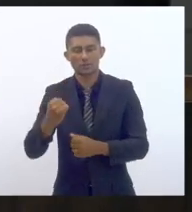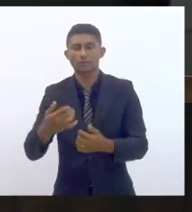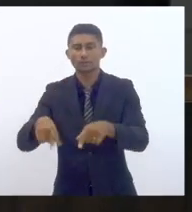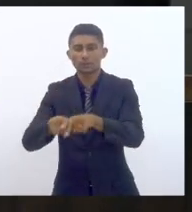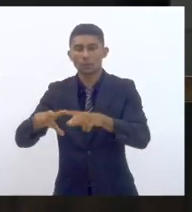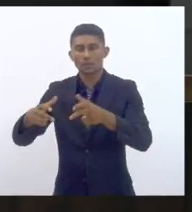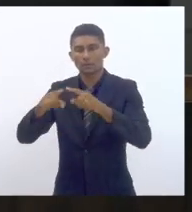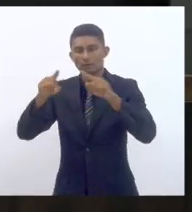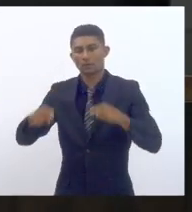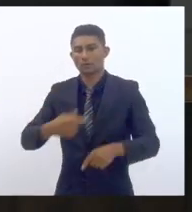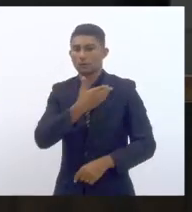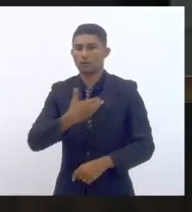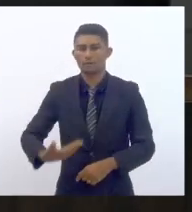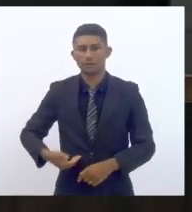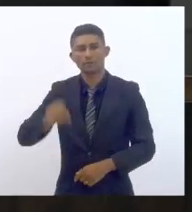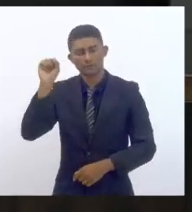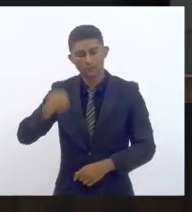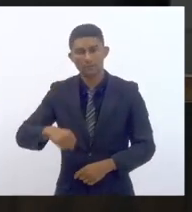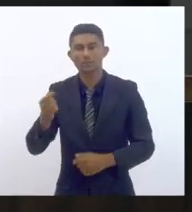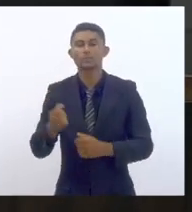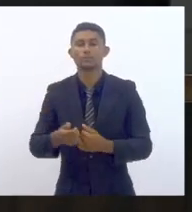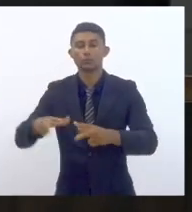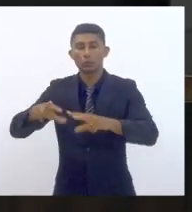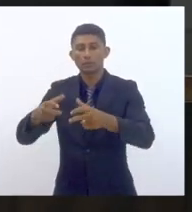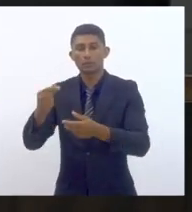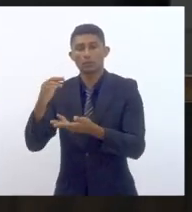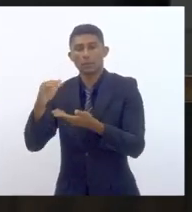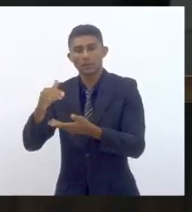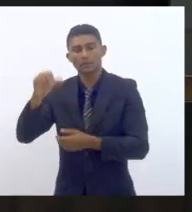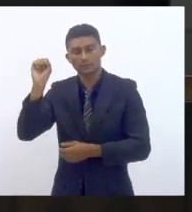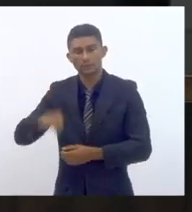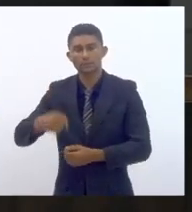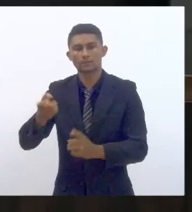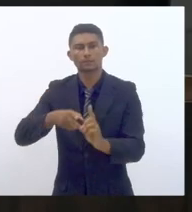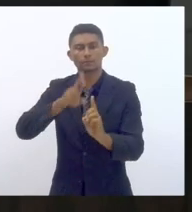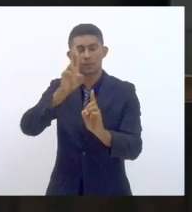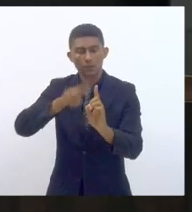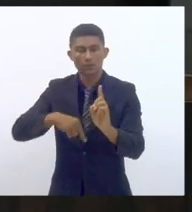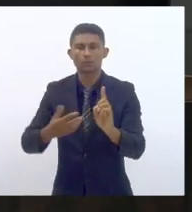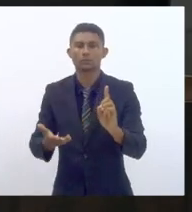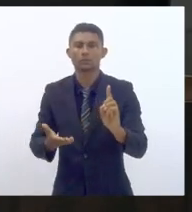Públicos, favorável com o substitutivo da CCJ. E de Orçamento, favorável. Relatores,